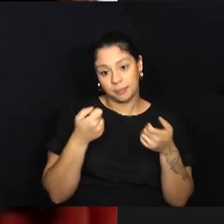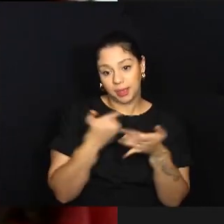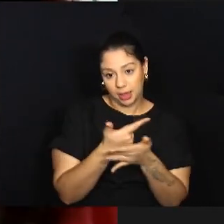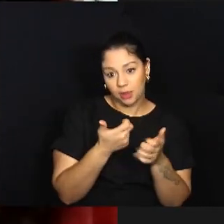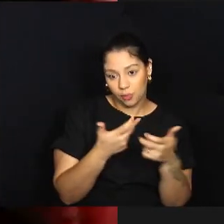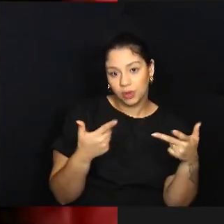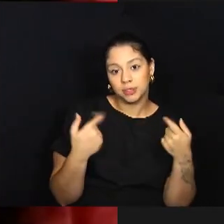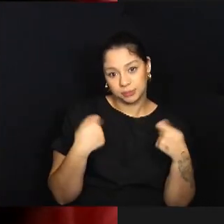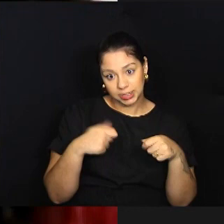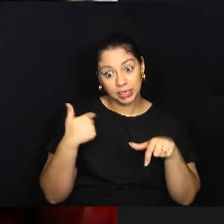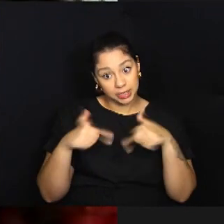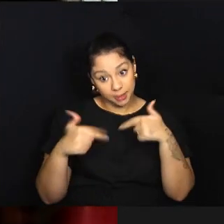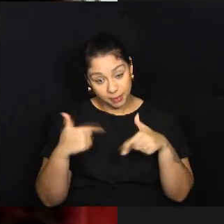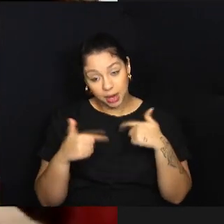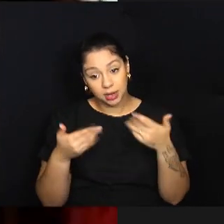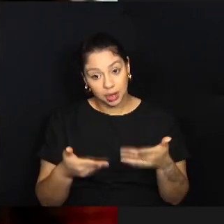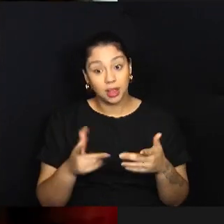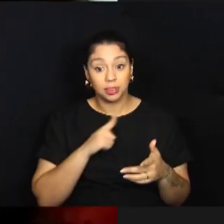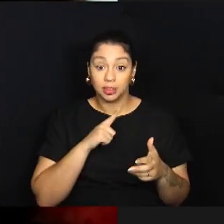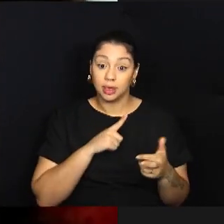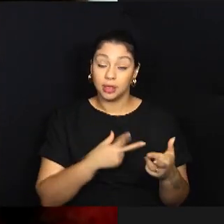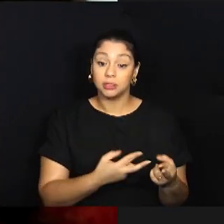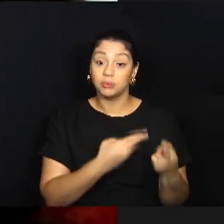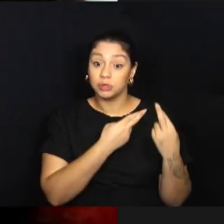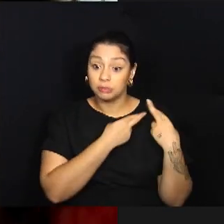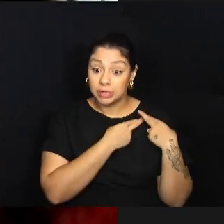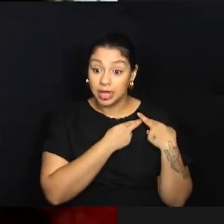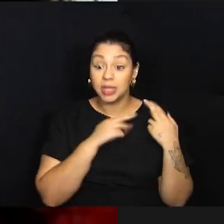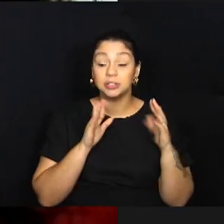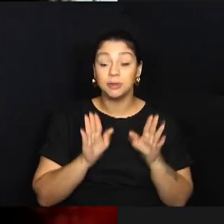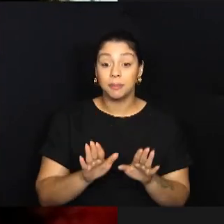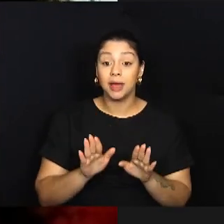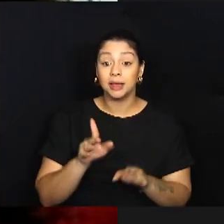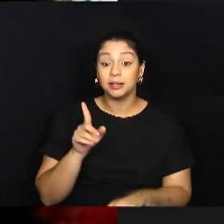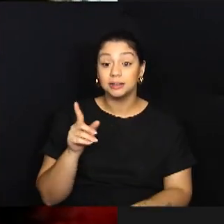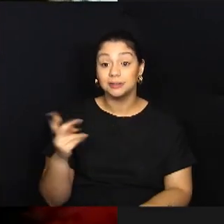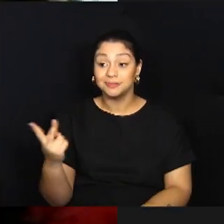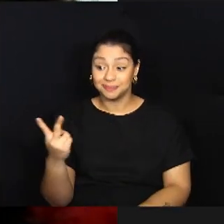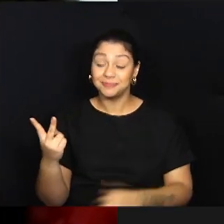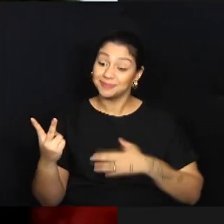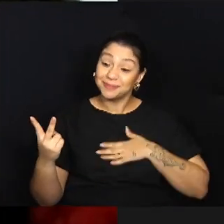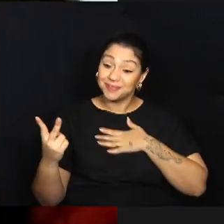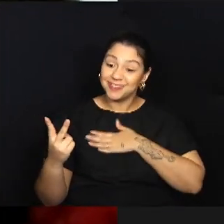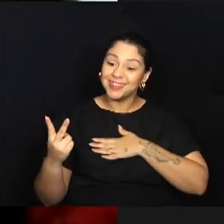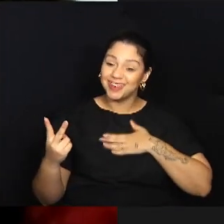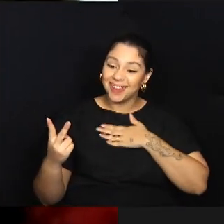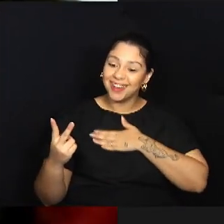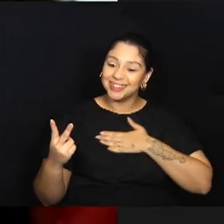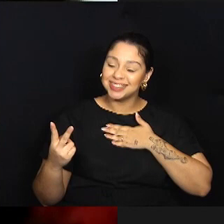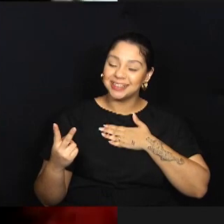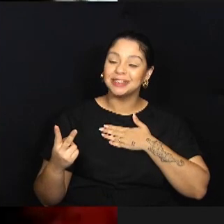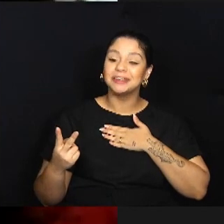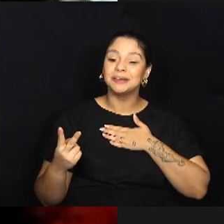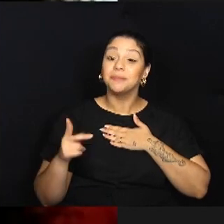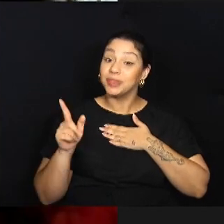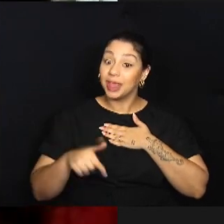que trabalhar para, né, tem responsabilidades, mas elas gostam muito e acham, eu acho que isso é bom